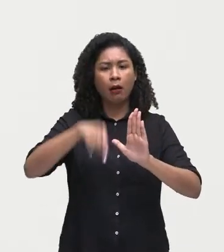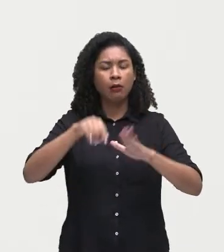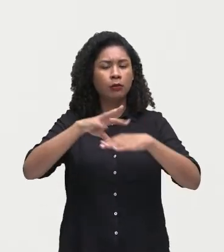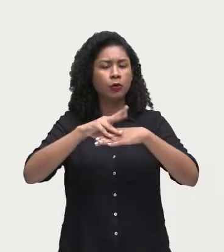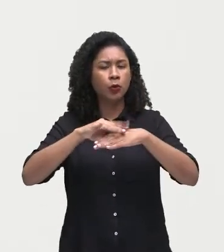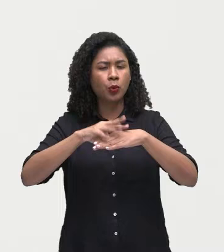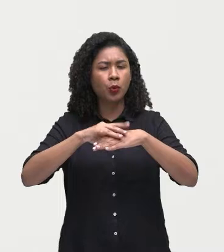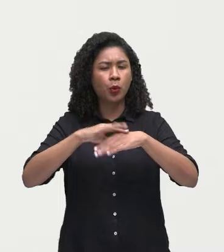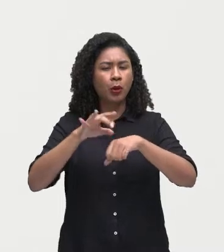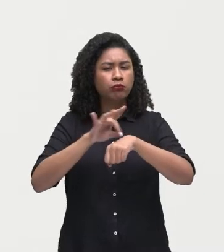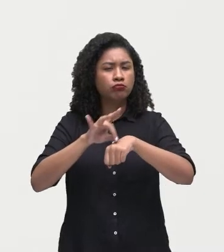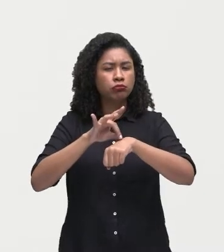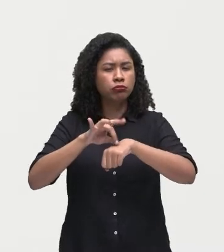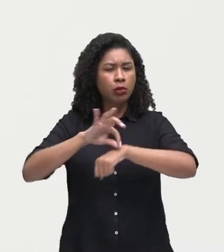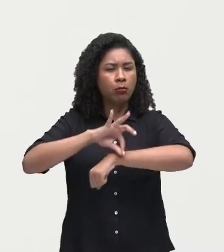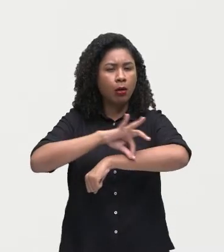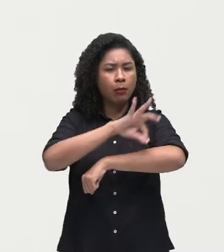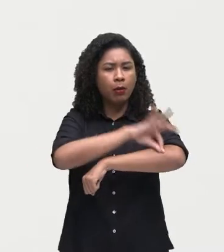Idade Média.